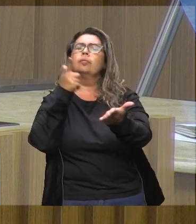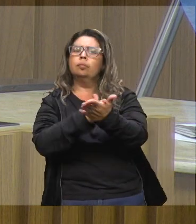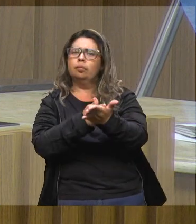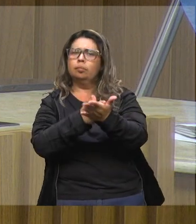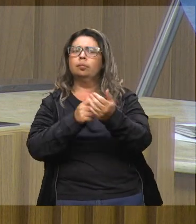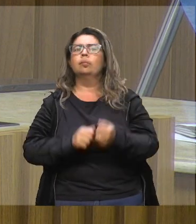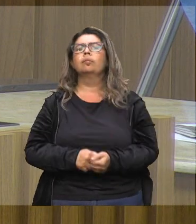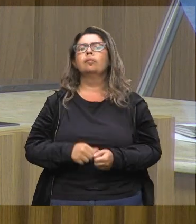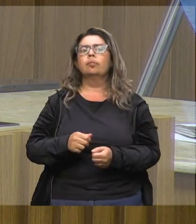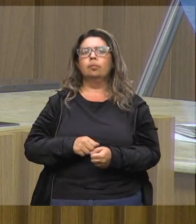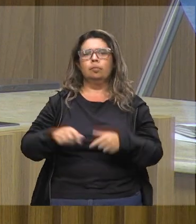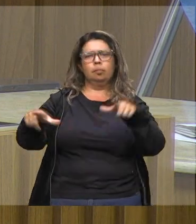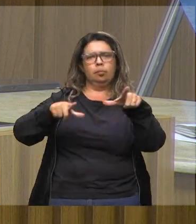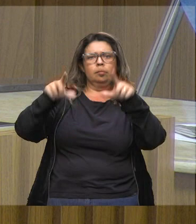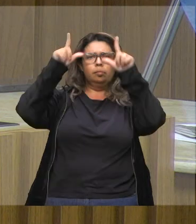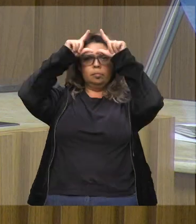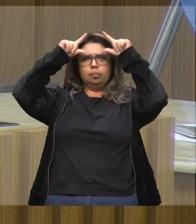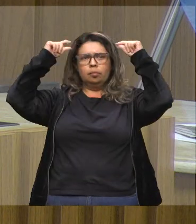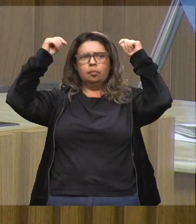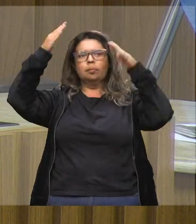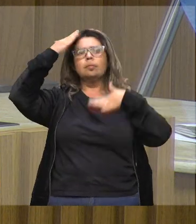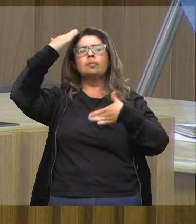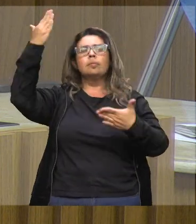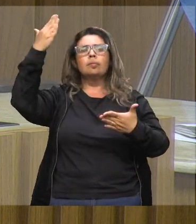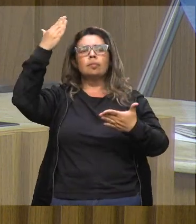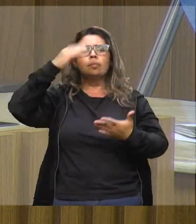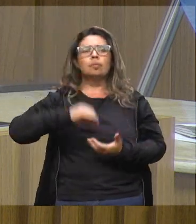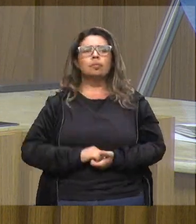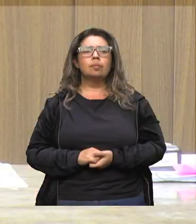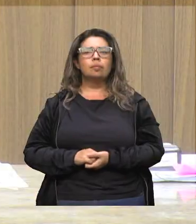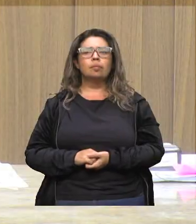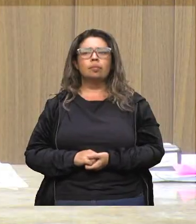a estes profissionais. Muito obrigada.